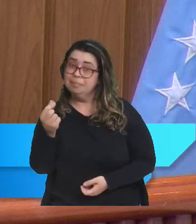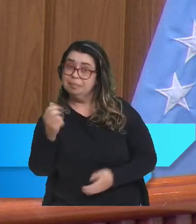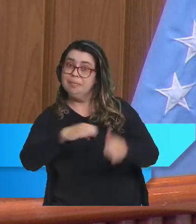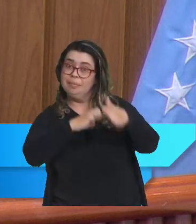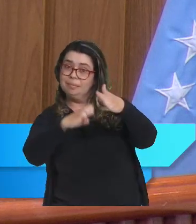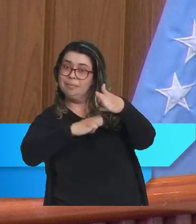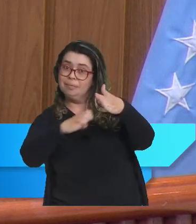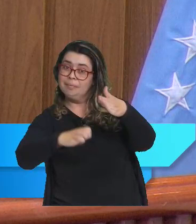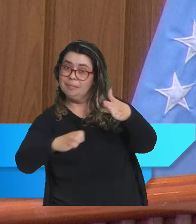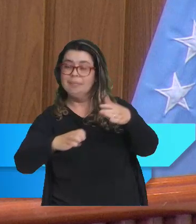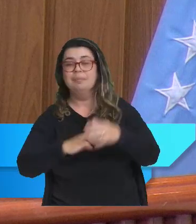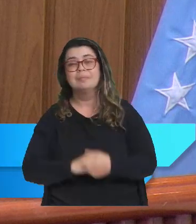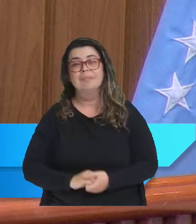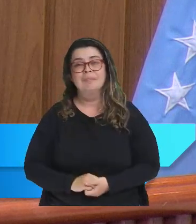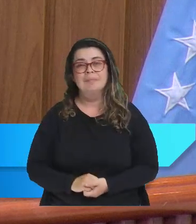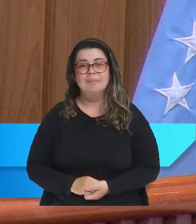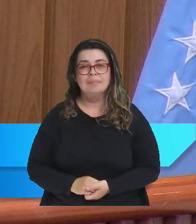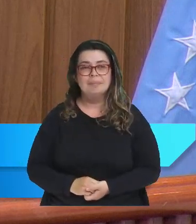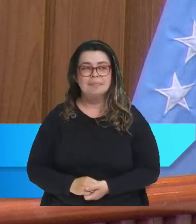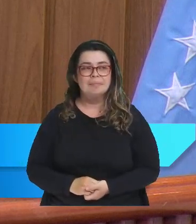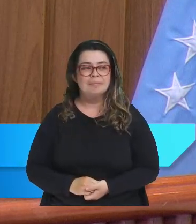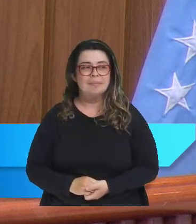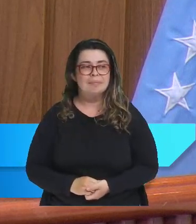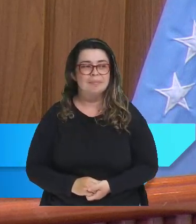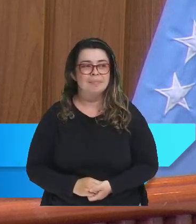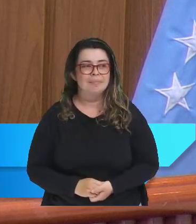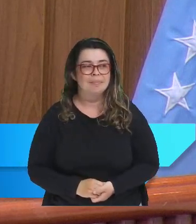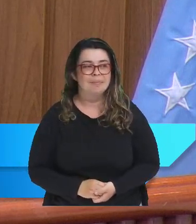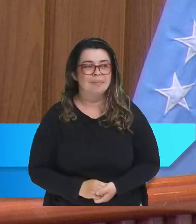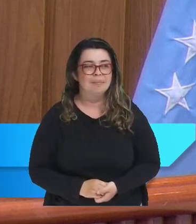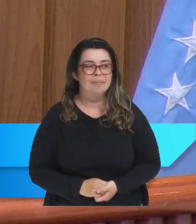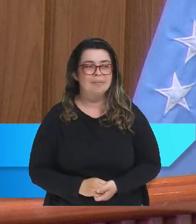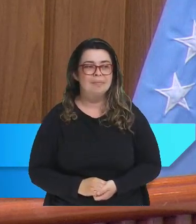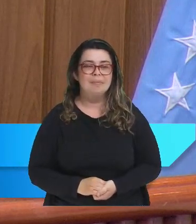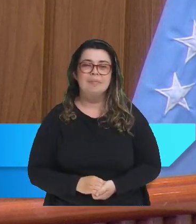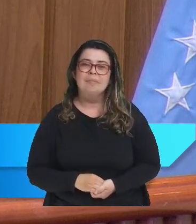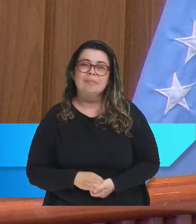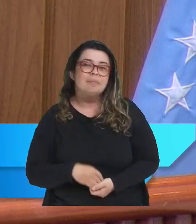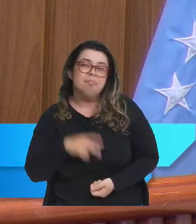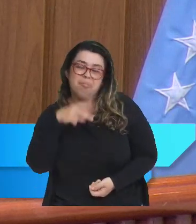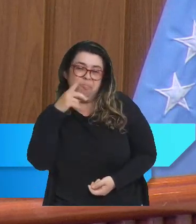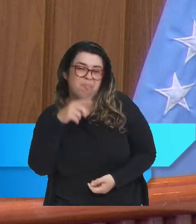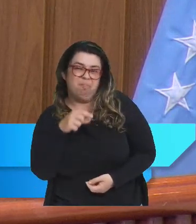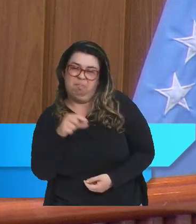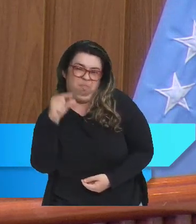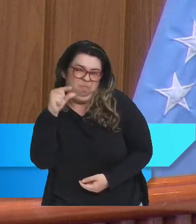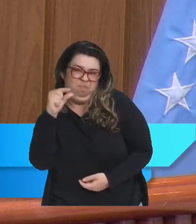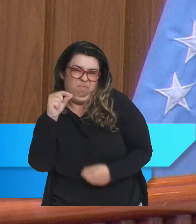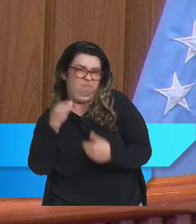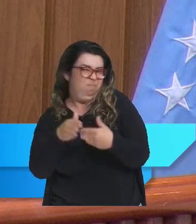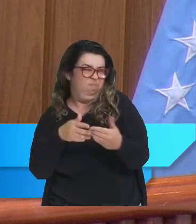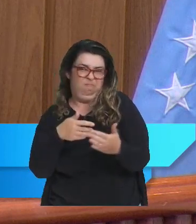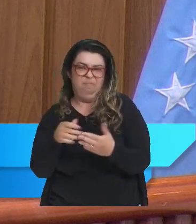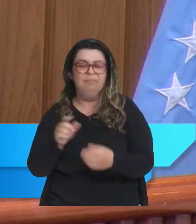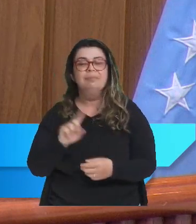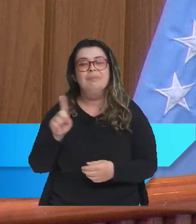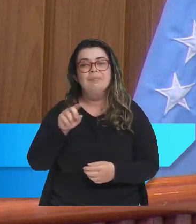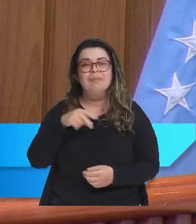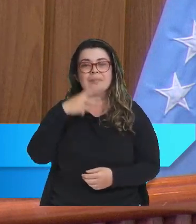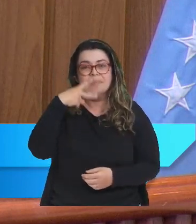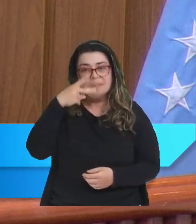cidade. E não vou chamar essas verbas de migalhas, igual alguns chamam. Não, eu vou dizer que